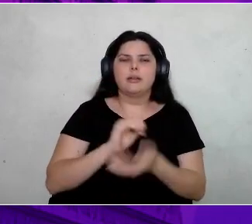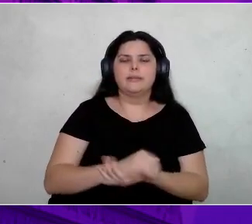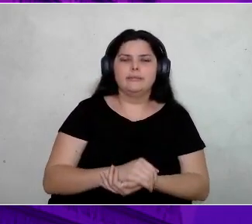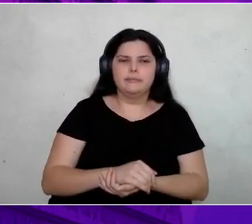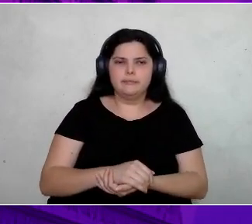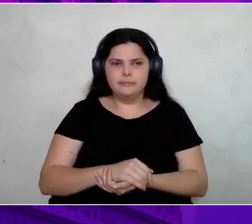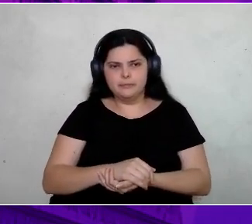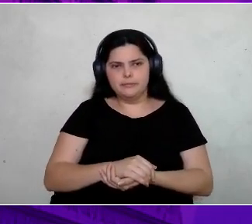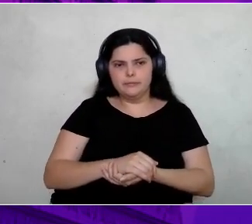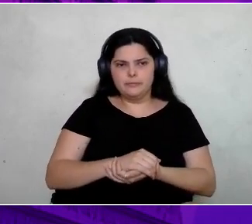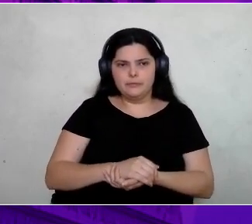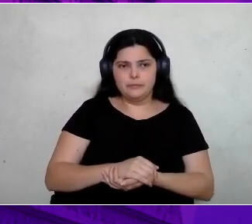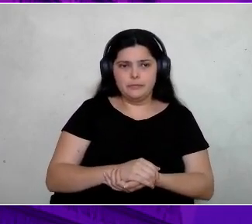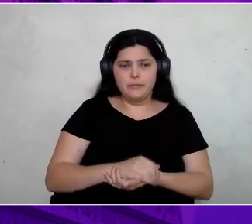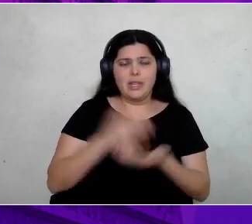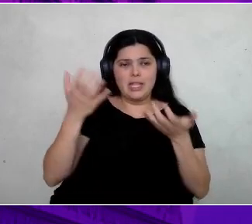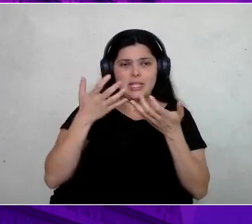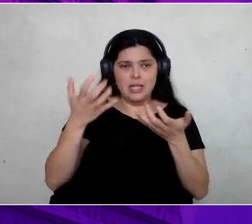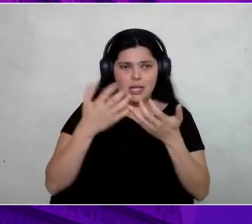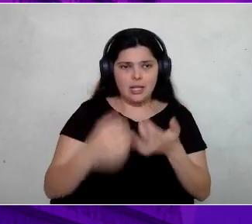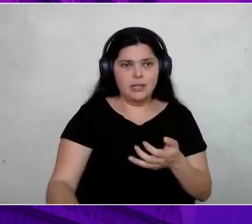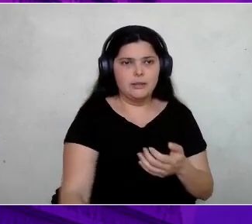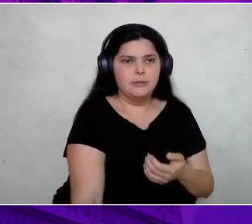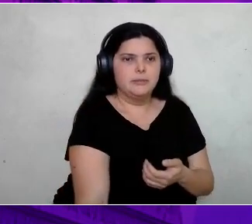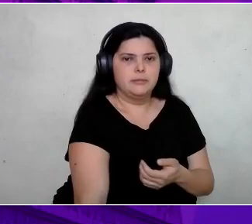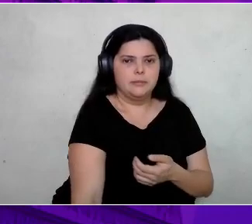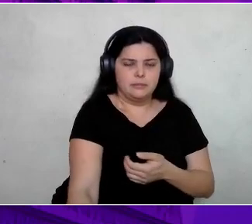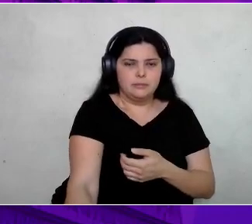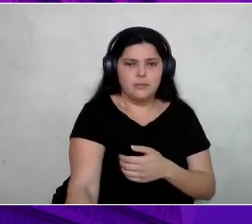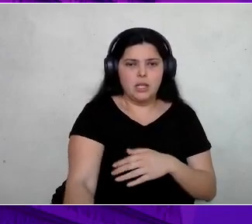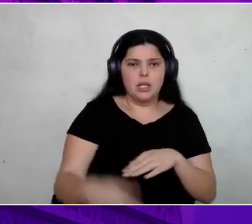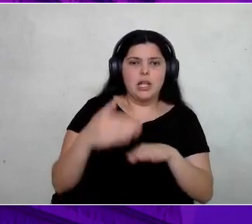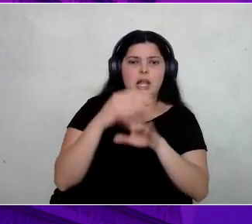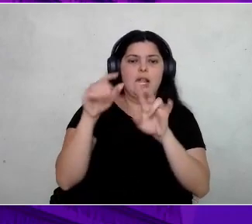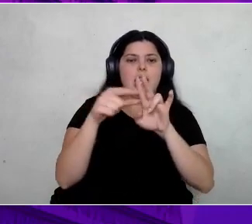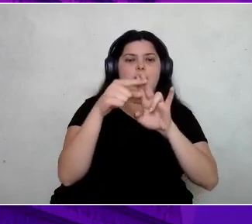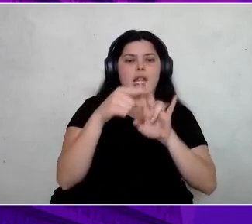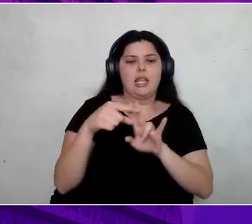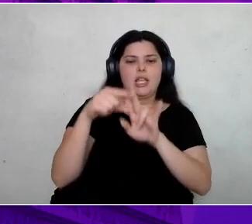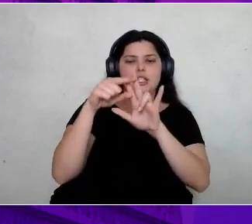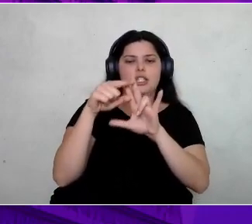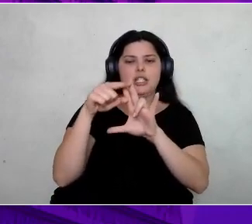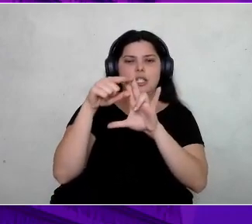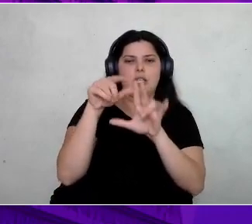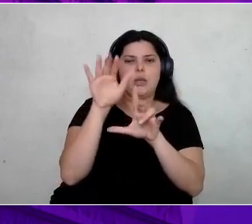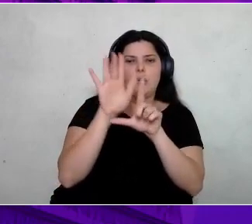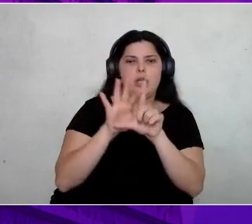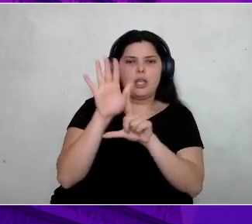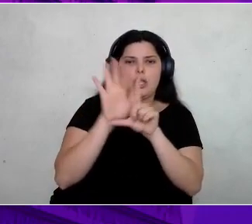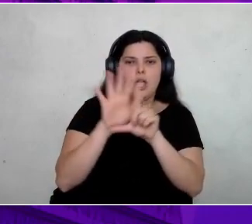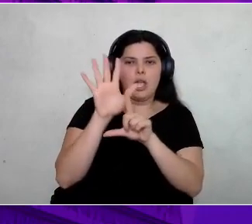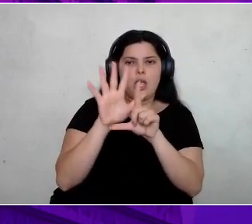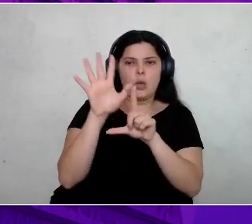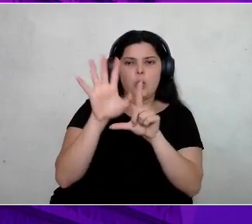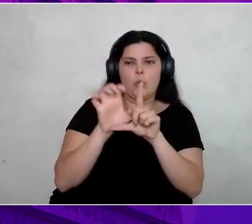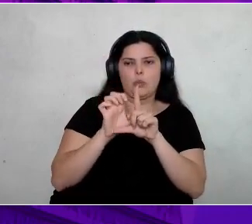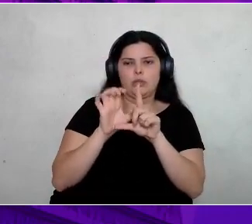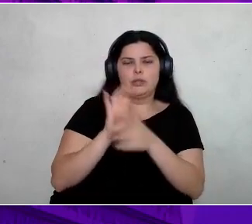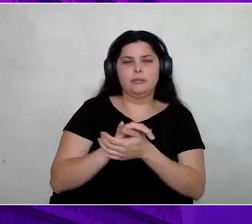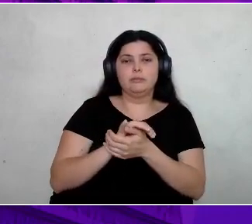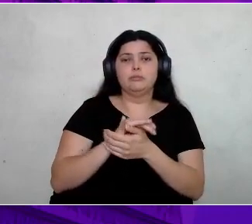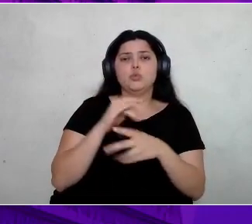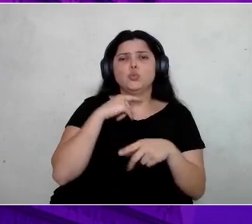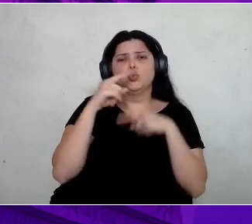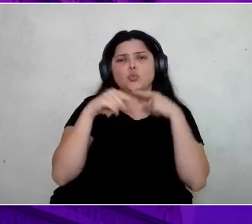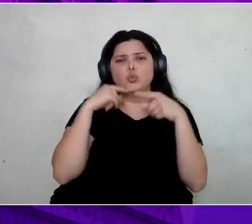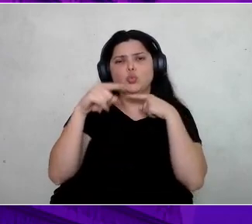Se vocês quiserem me acessar no LinkedIn, pode usar este QR Code. Se tiverem na dúvida, falando, pô, eu